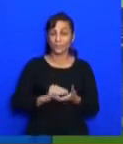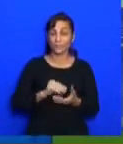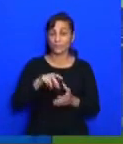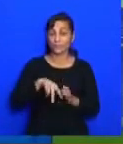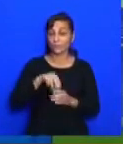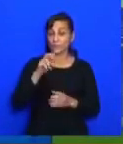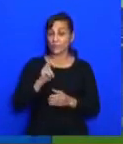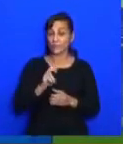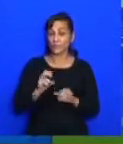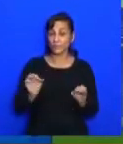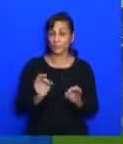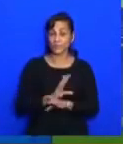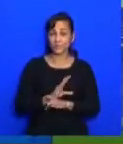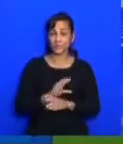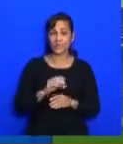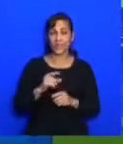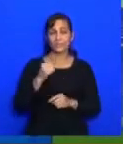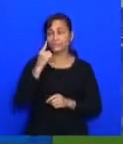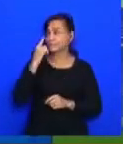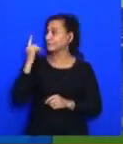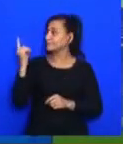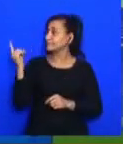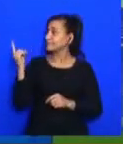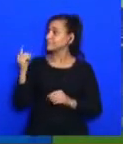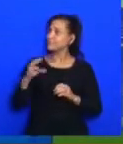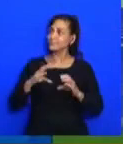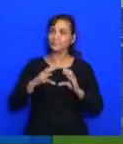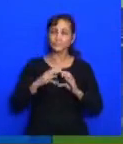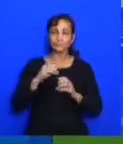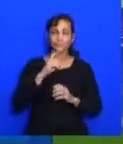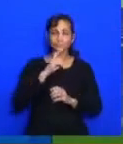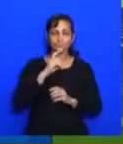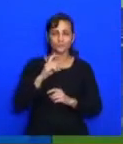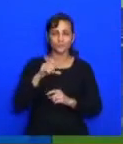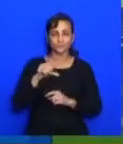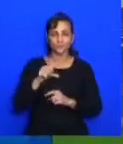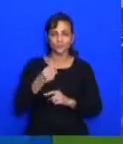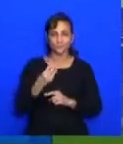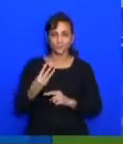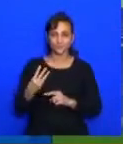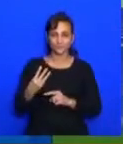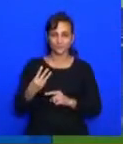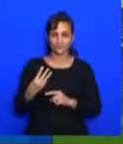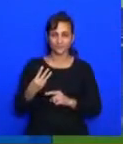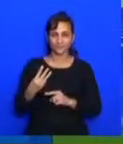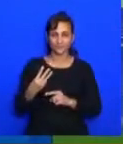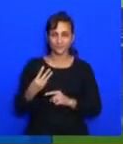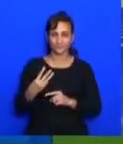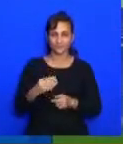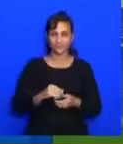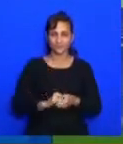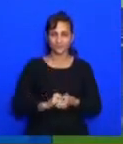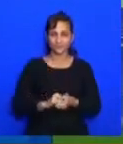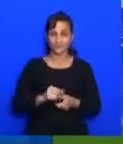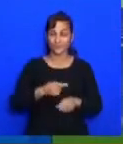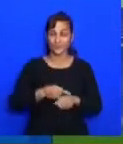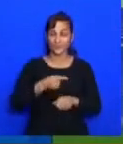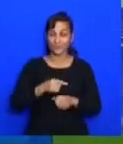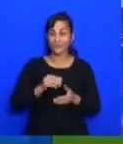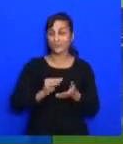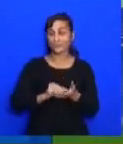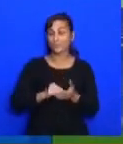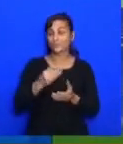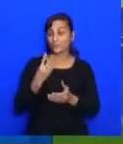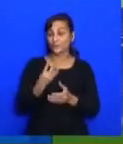Faltam 5 números, mais um número na tela. Bola verde, número 93. Verde, 93. Agora faltam